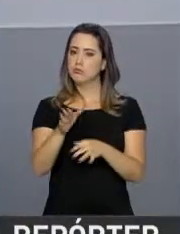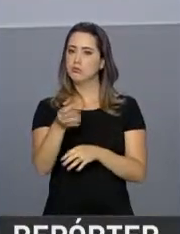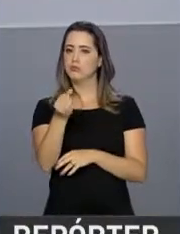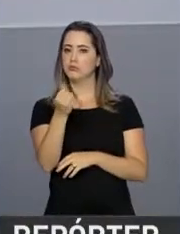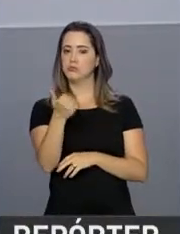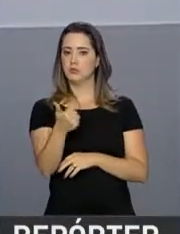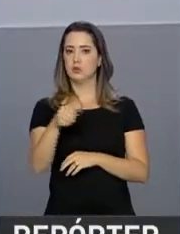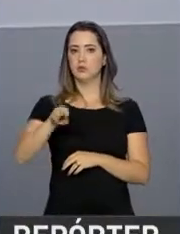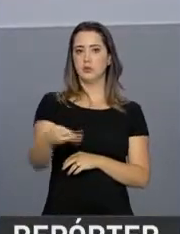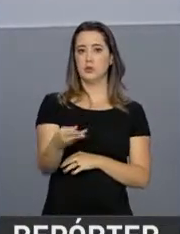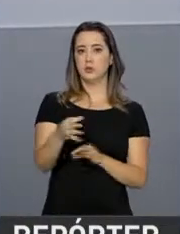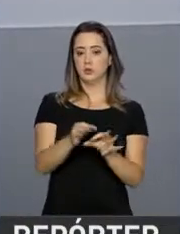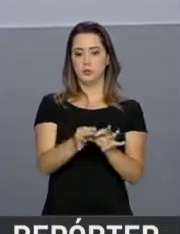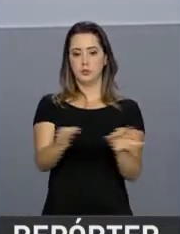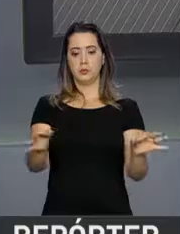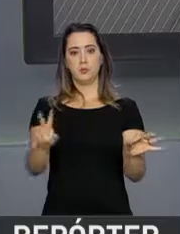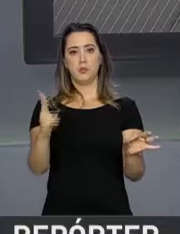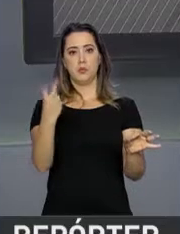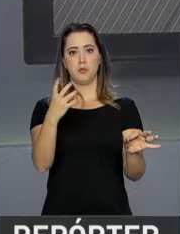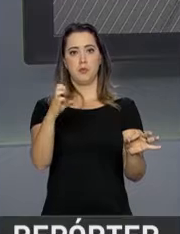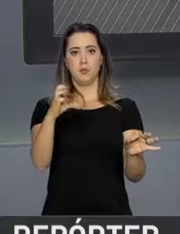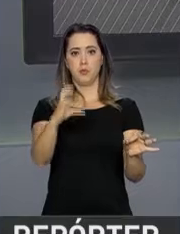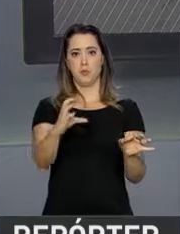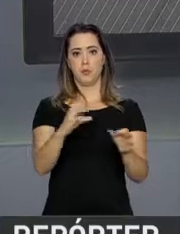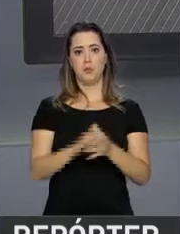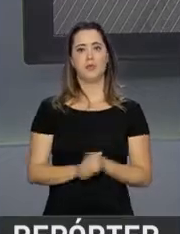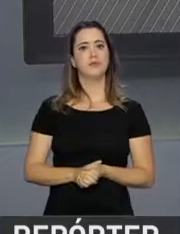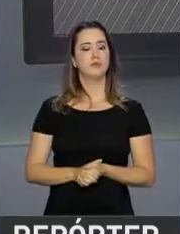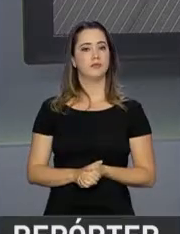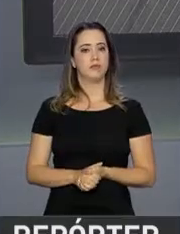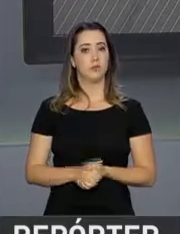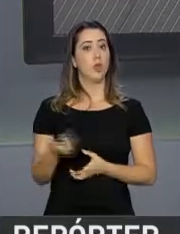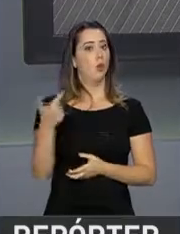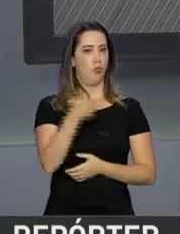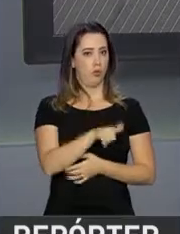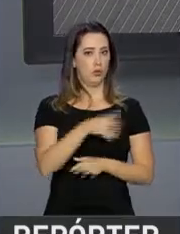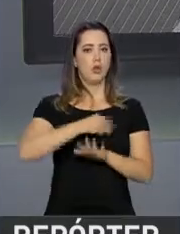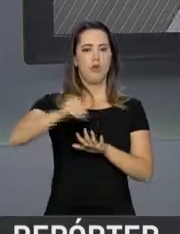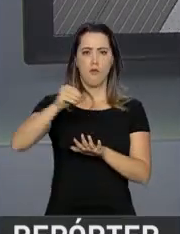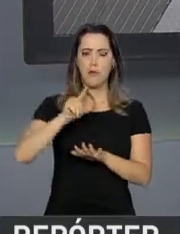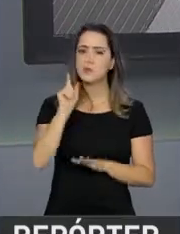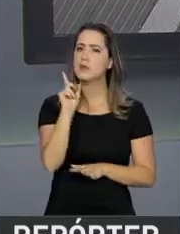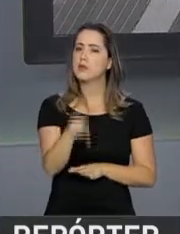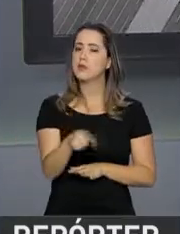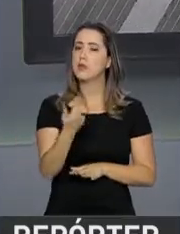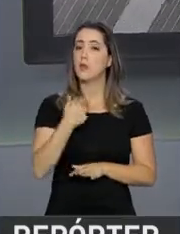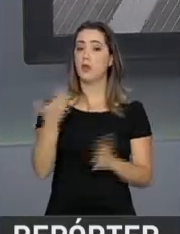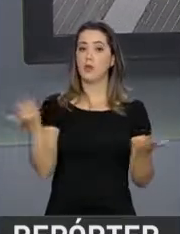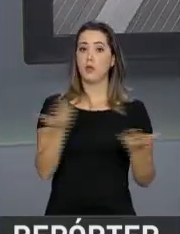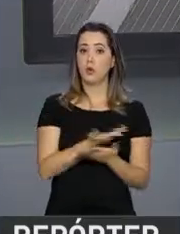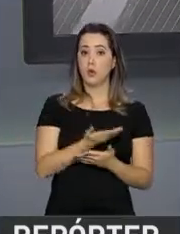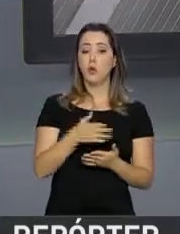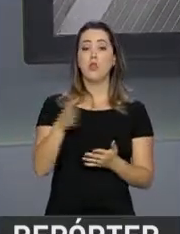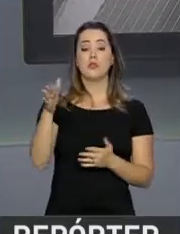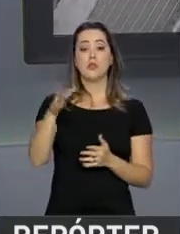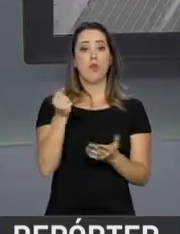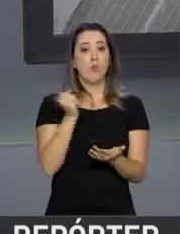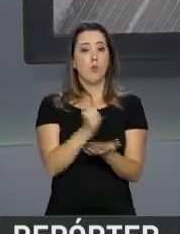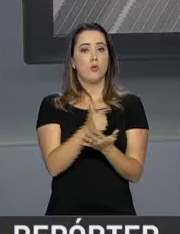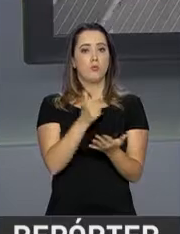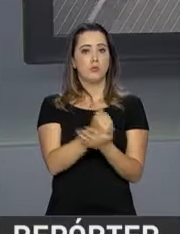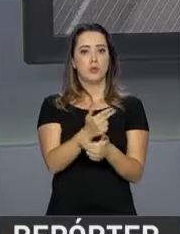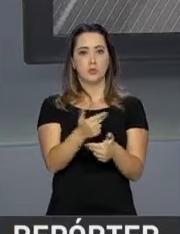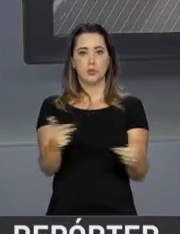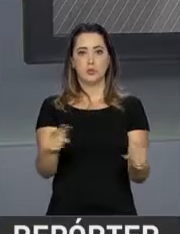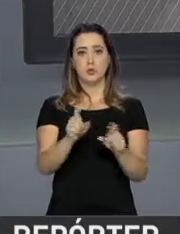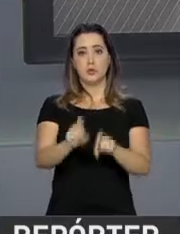milhões de hectares e uma outra notícia da conab é que a companhia abriu chamada para compra de produtos da agricultura